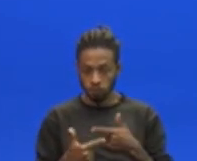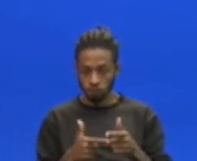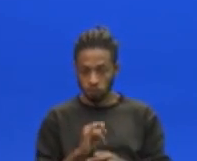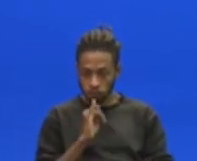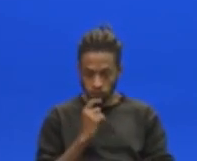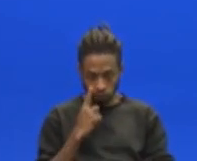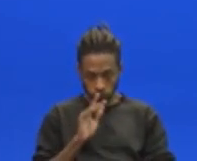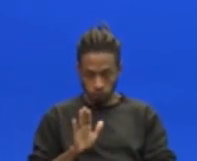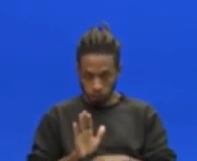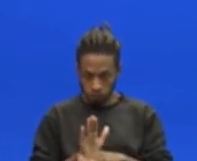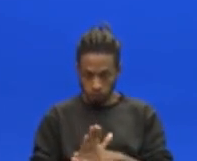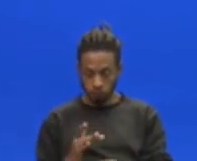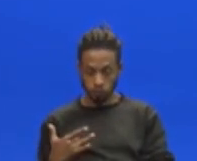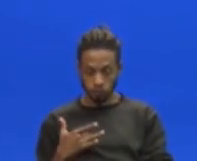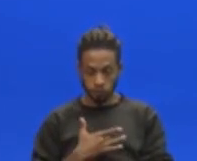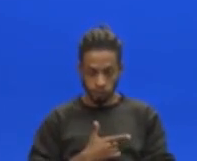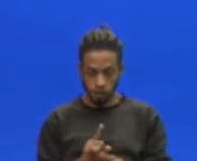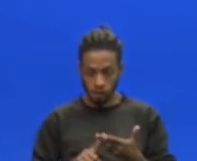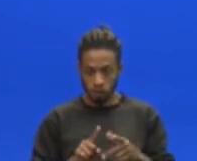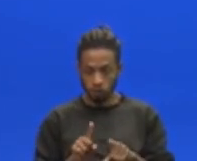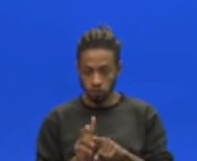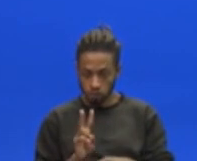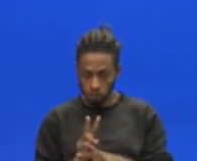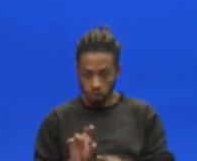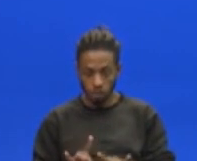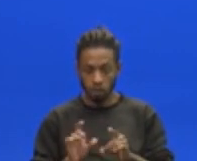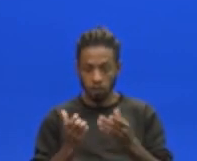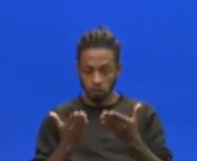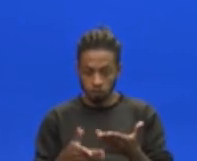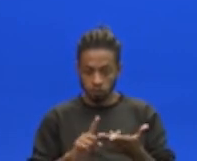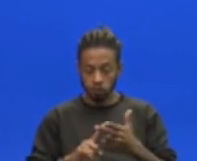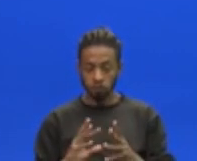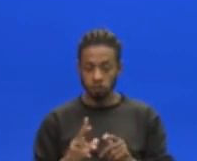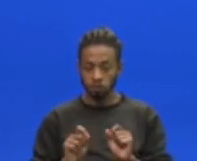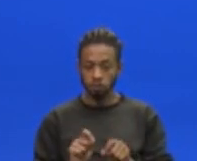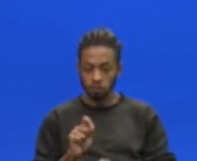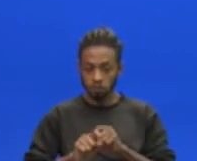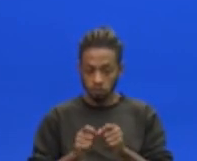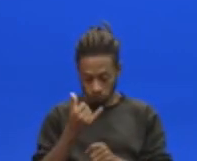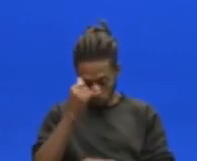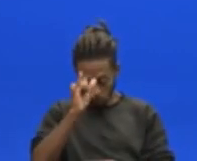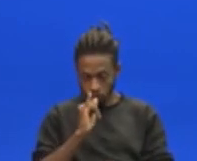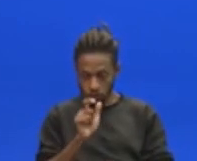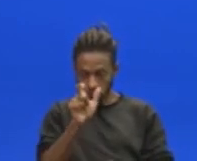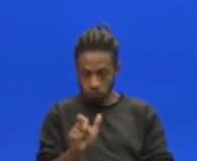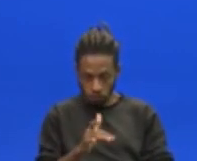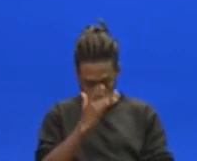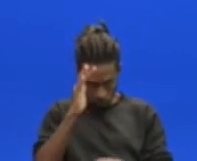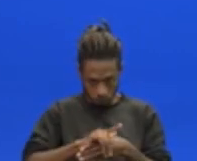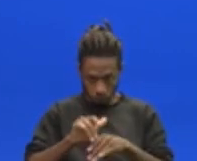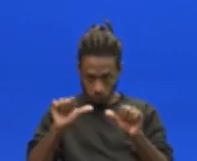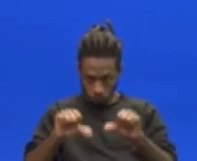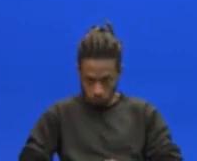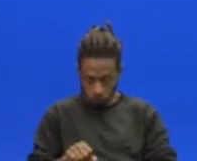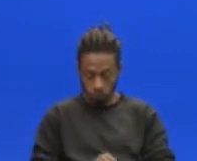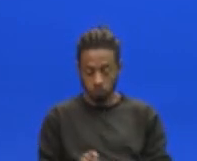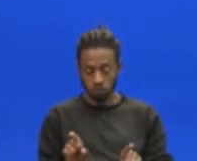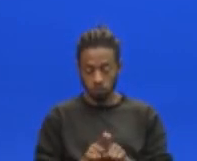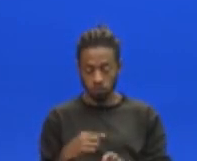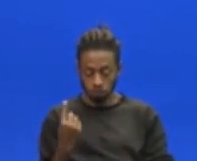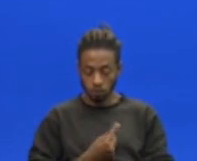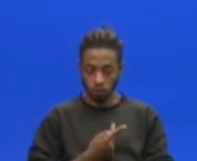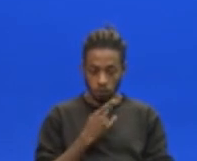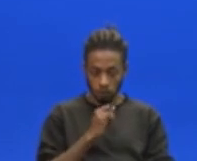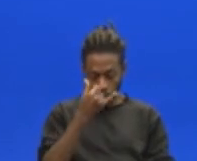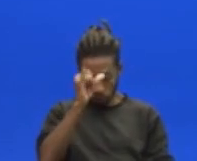na promoção da saúde e na proteção específica. Tudo isso tentando evitar que o indivíduo adoeça. Então, quando eu digo